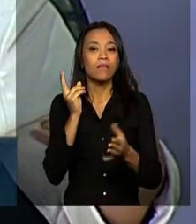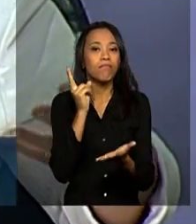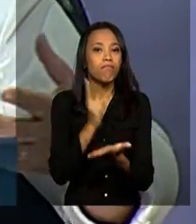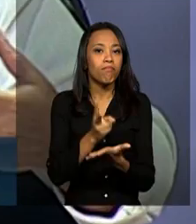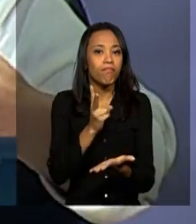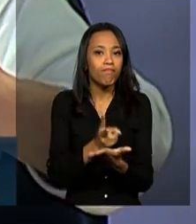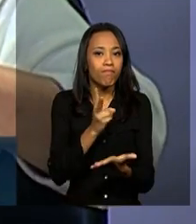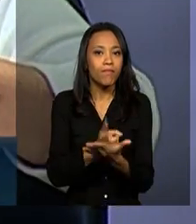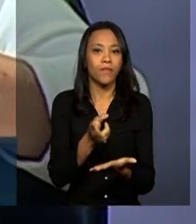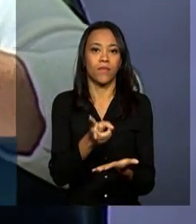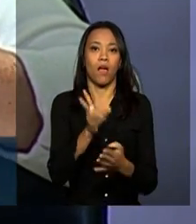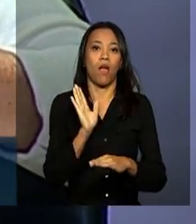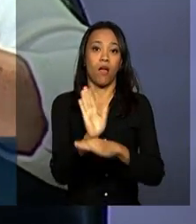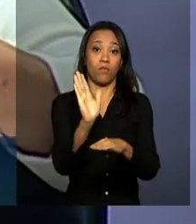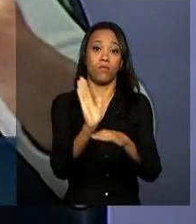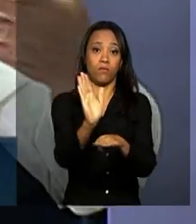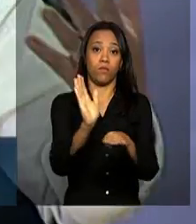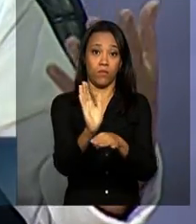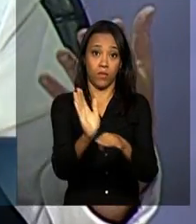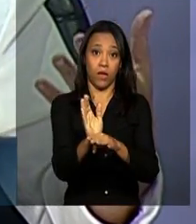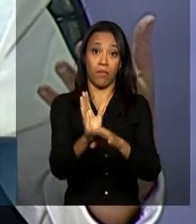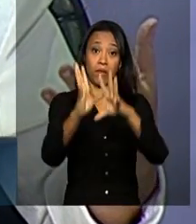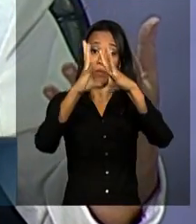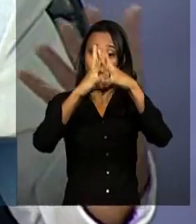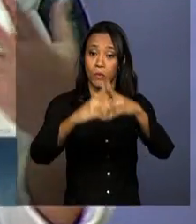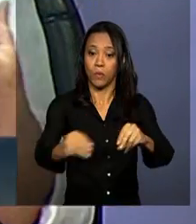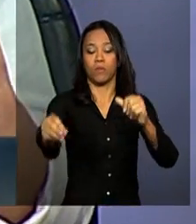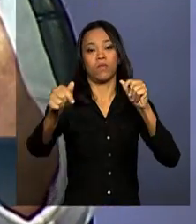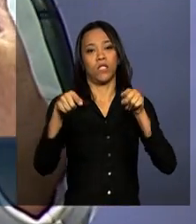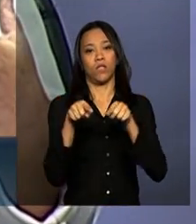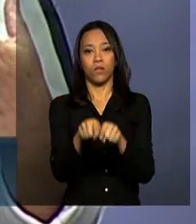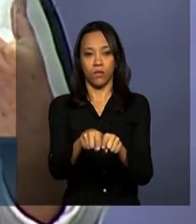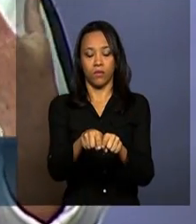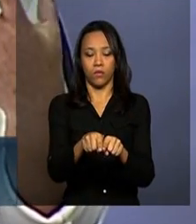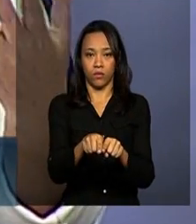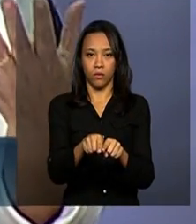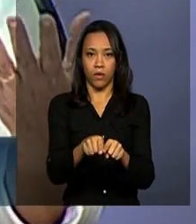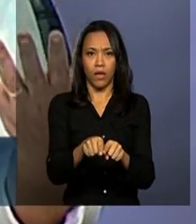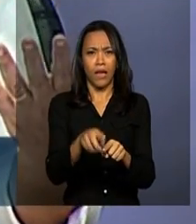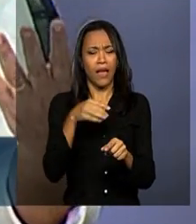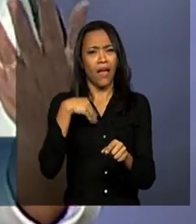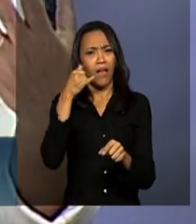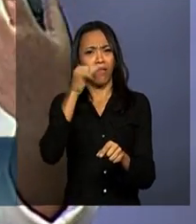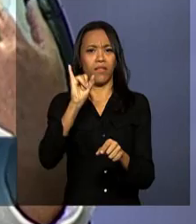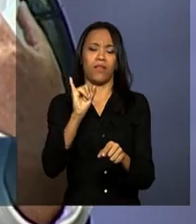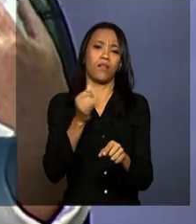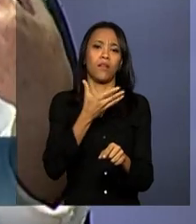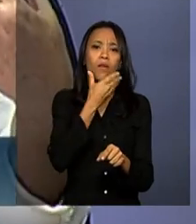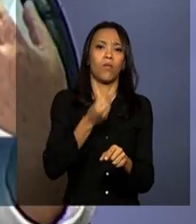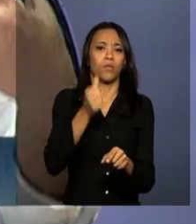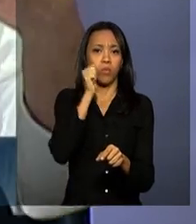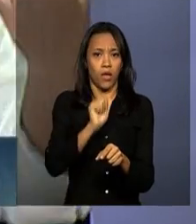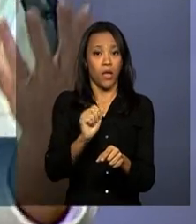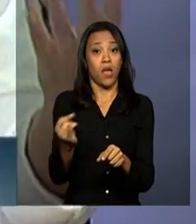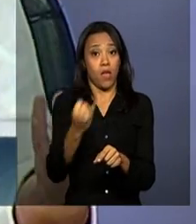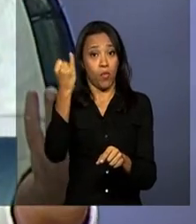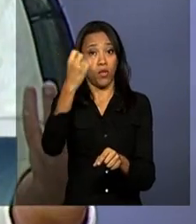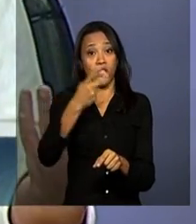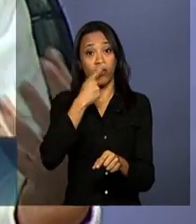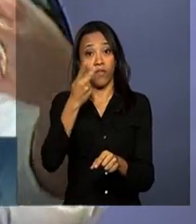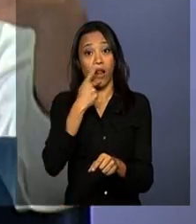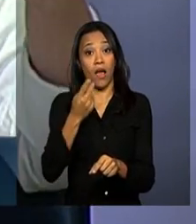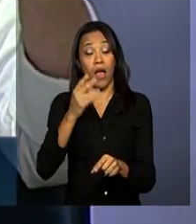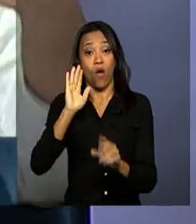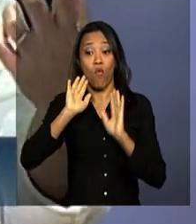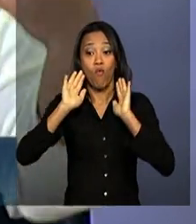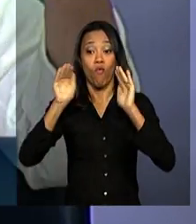capilaridade, poder permitir que homens e mulheres, porque é importante, aqui a gente dá o foco na